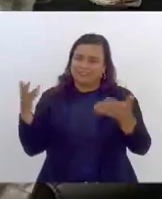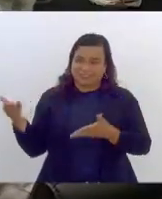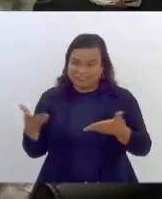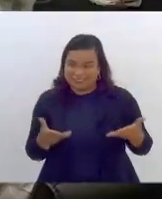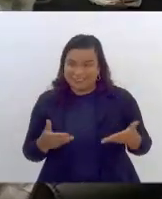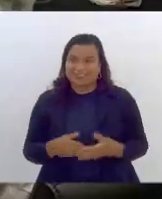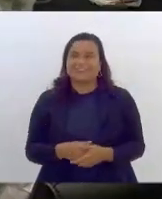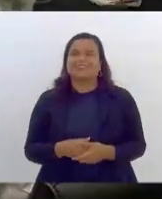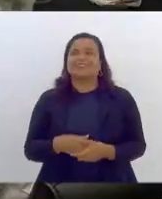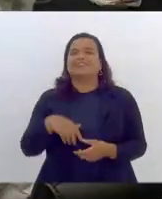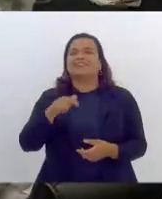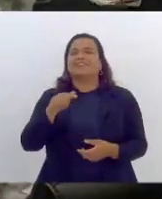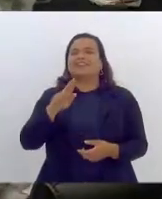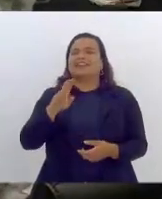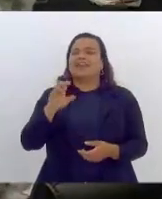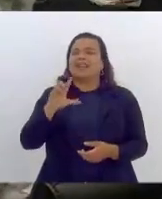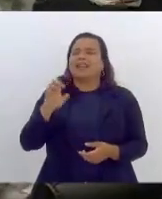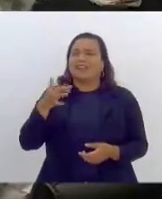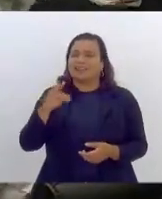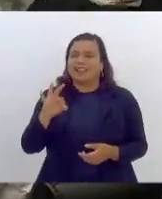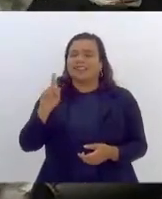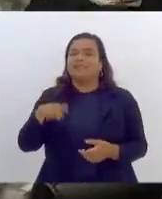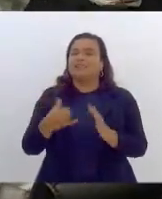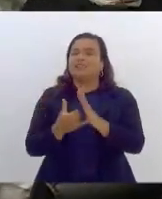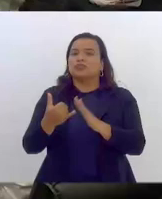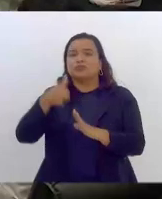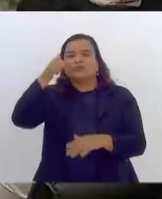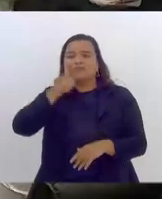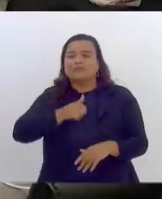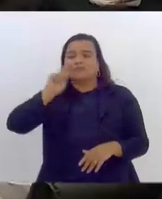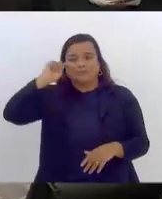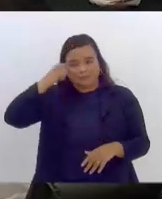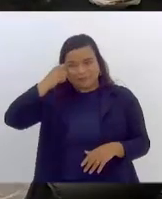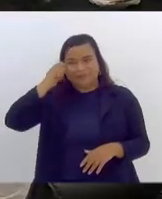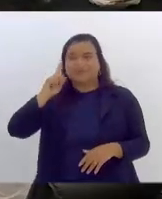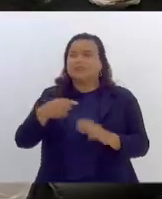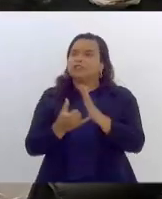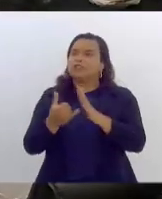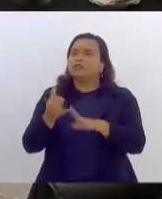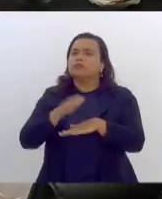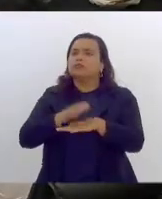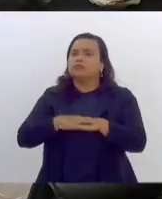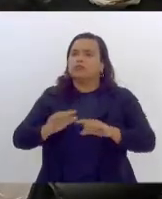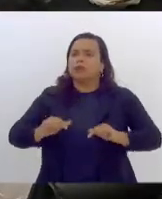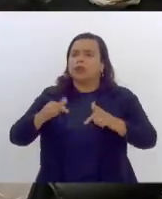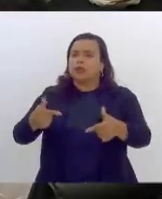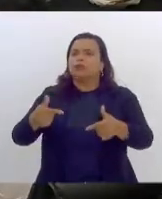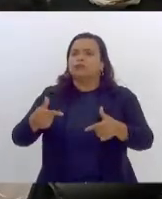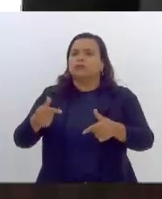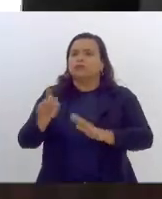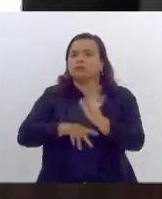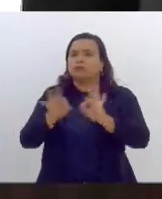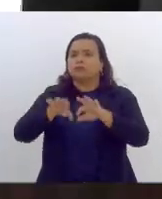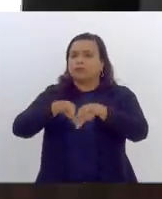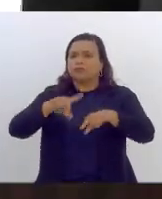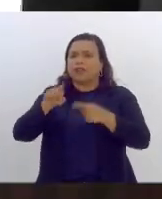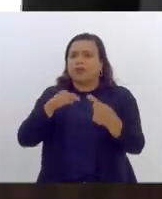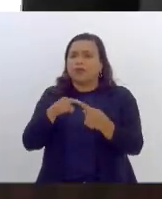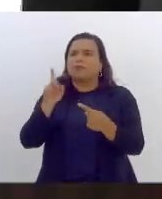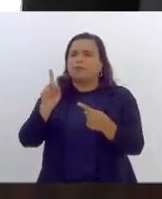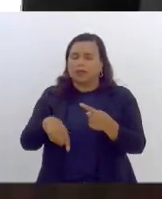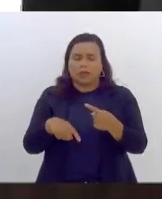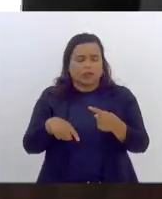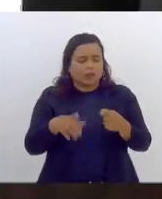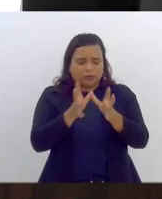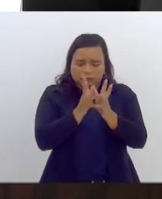Guelé 10, Instituto da Mulher Negra. O Instituto desenvolve ações e projetos cujo objetivo é a